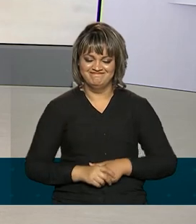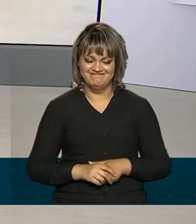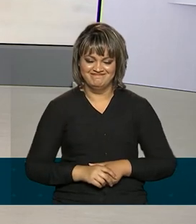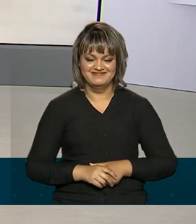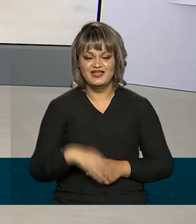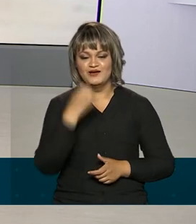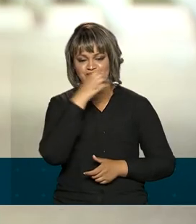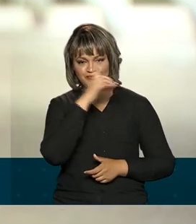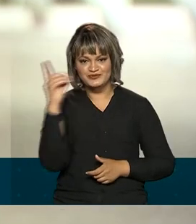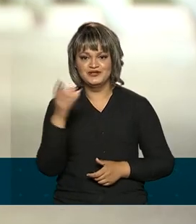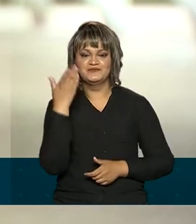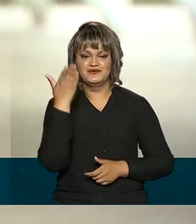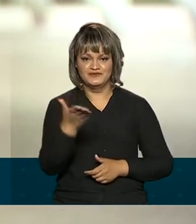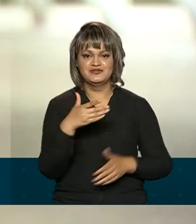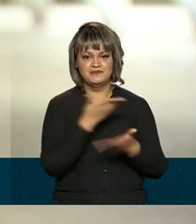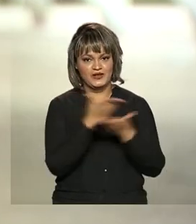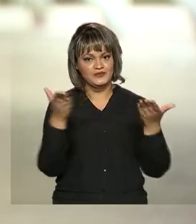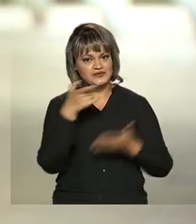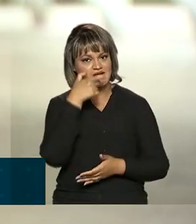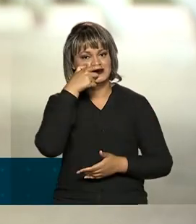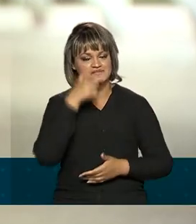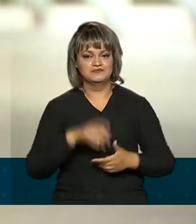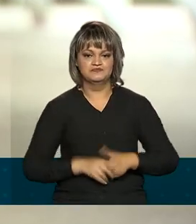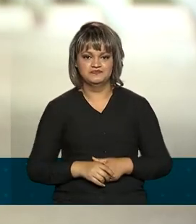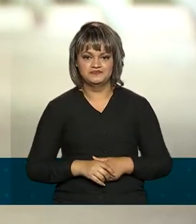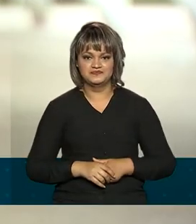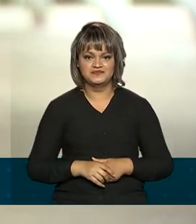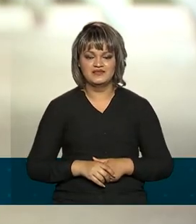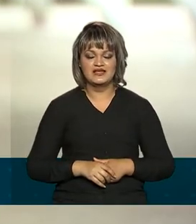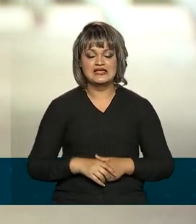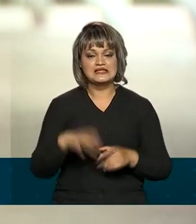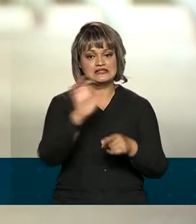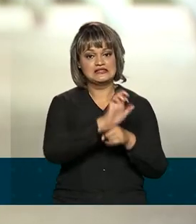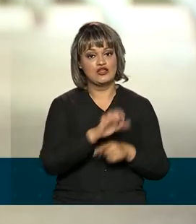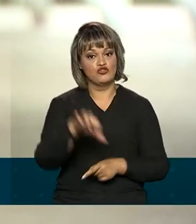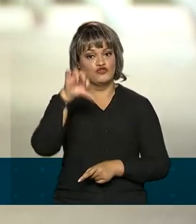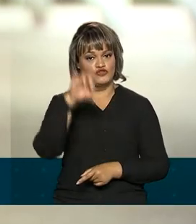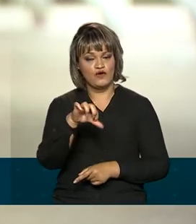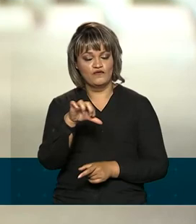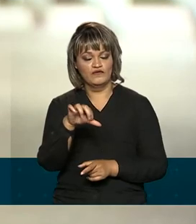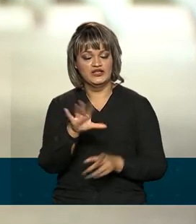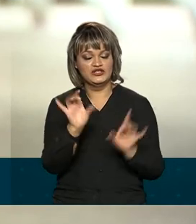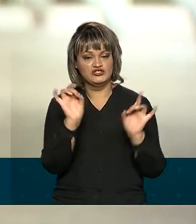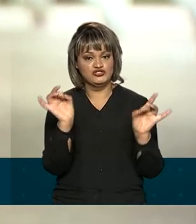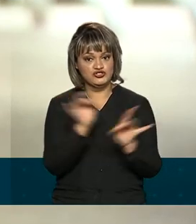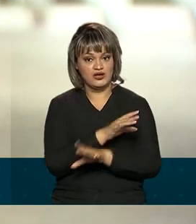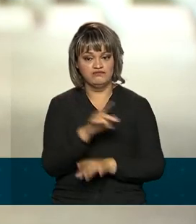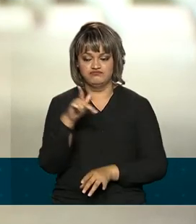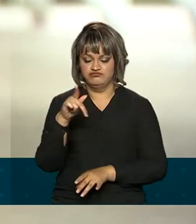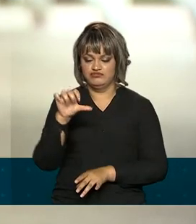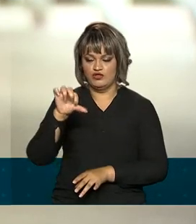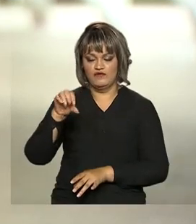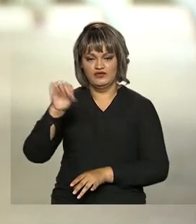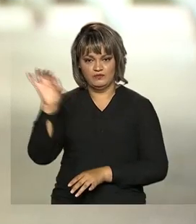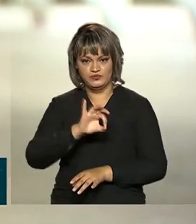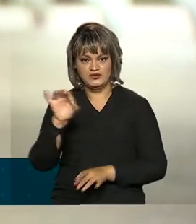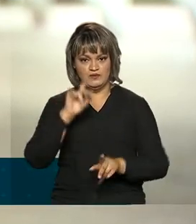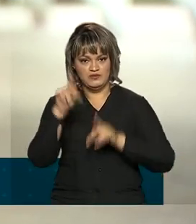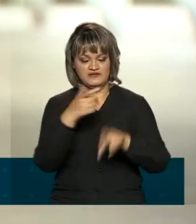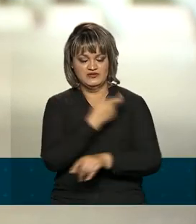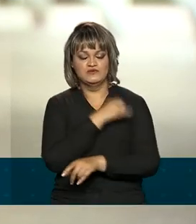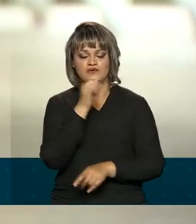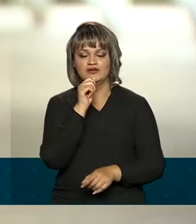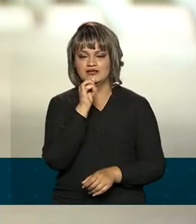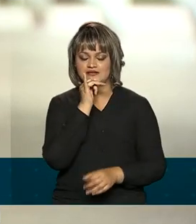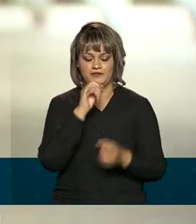Renata, bom dia pra você e a todos que nos acompanham. Olha, os nove estados que estão com a cobertura vacinal acima de 90% são